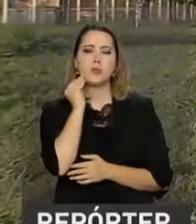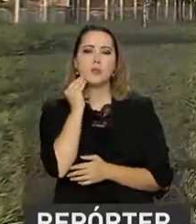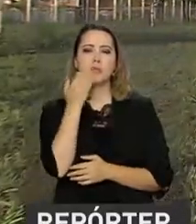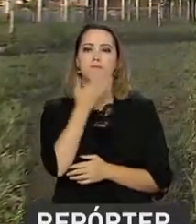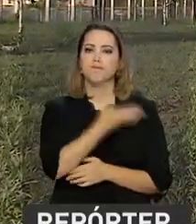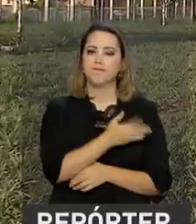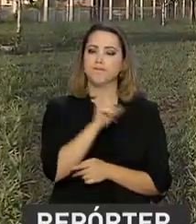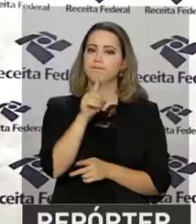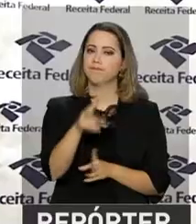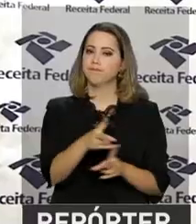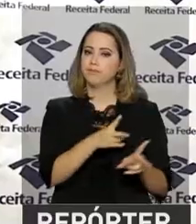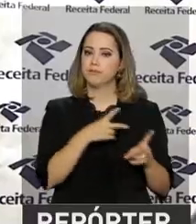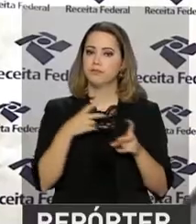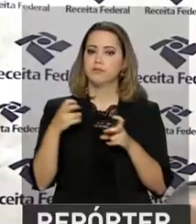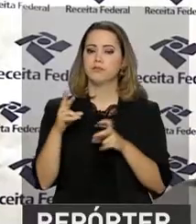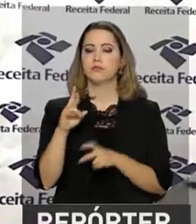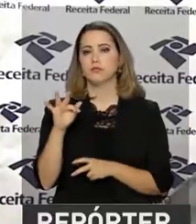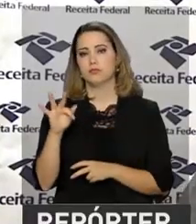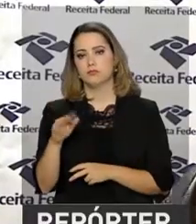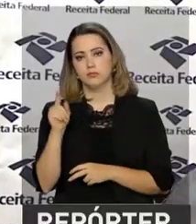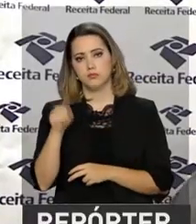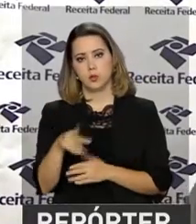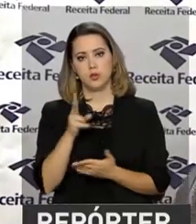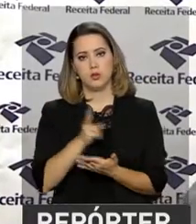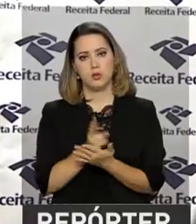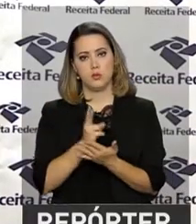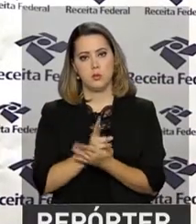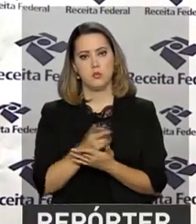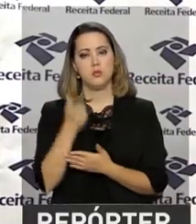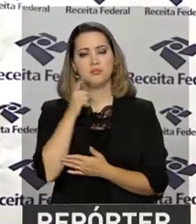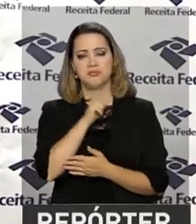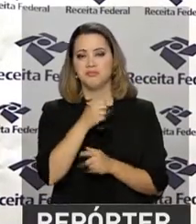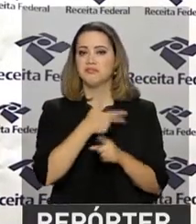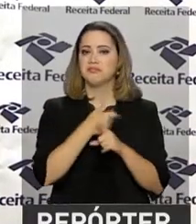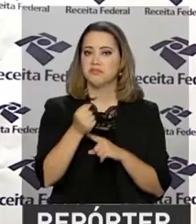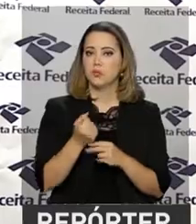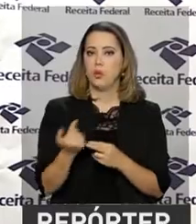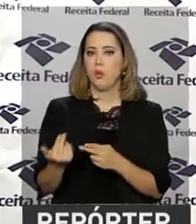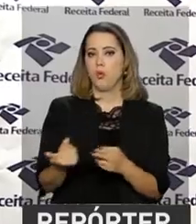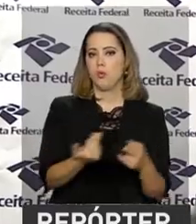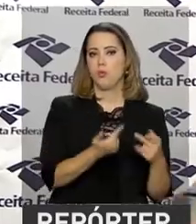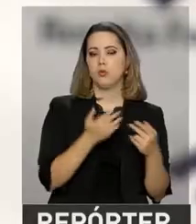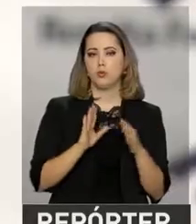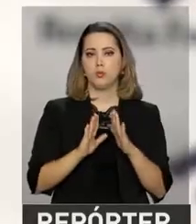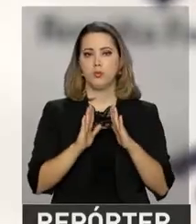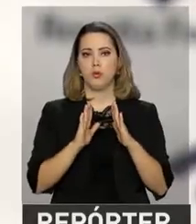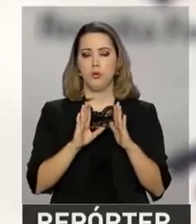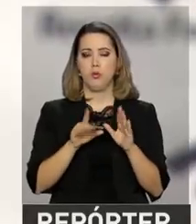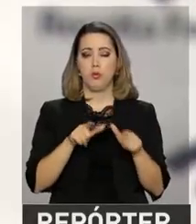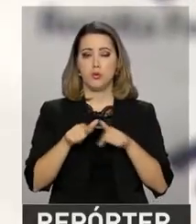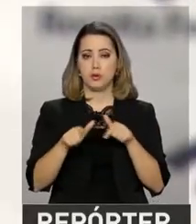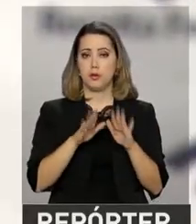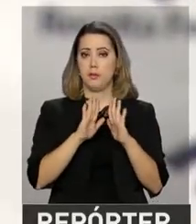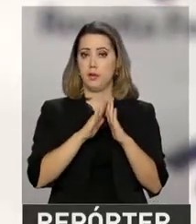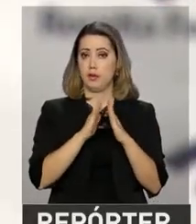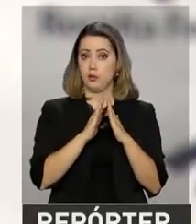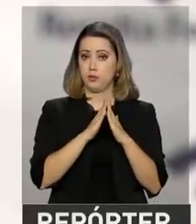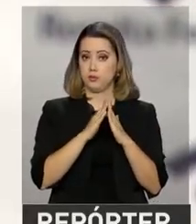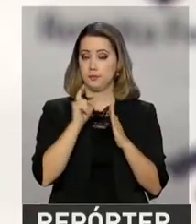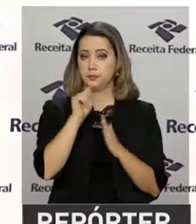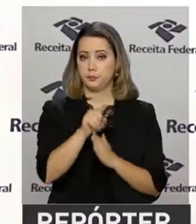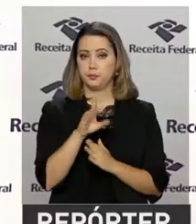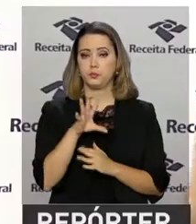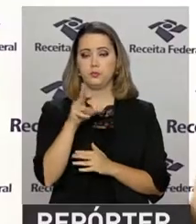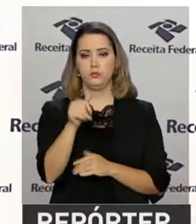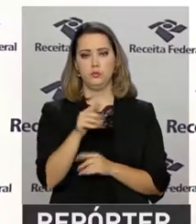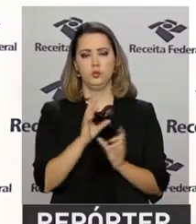experimentalmente. E a expectativa da Receita é ter o mesmo sucesso alcançado com os empregadores domésticos. O uso do E-Social por